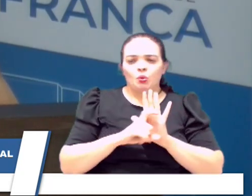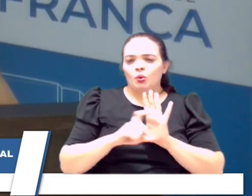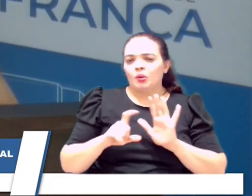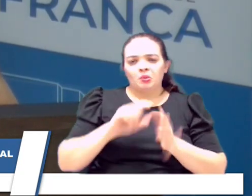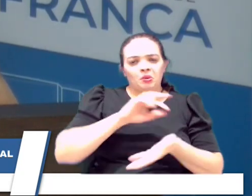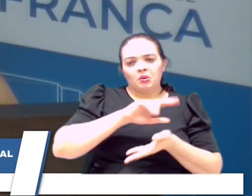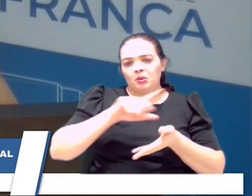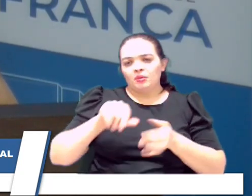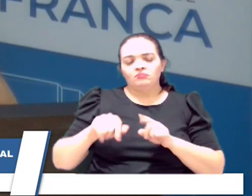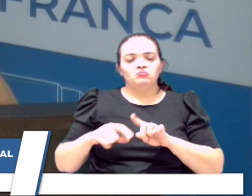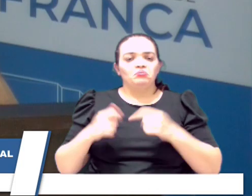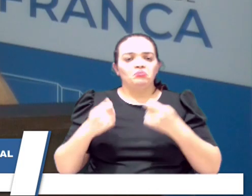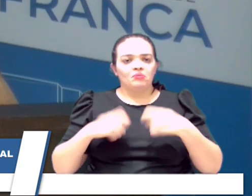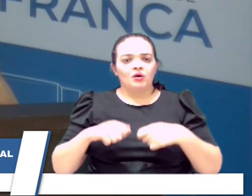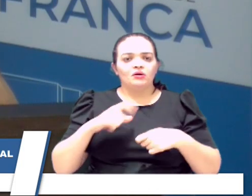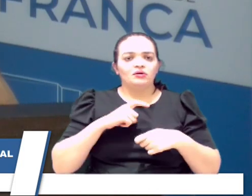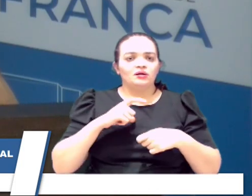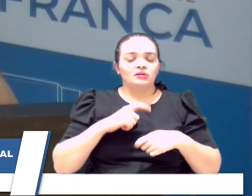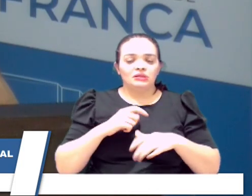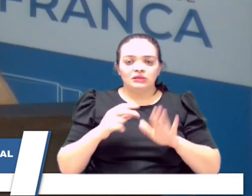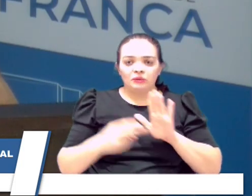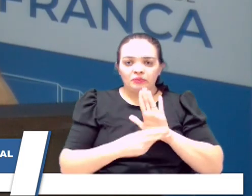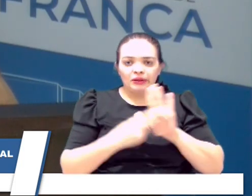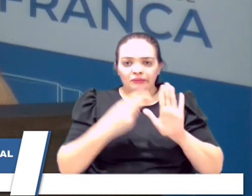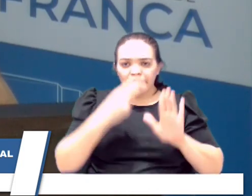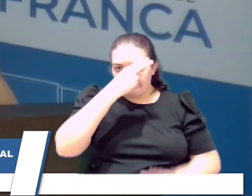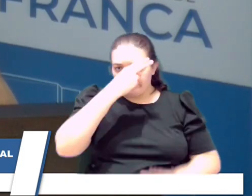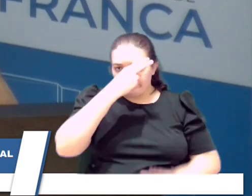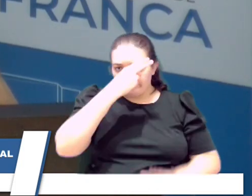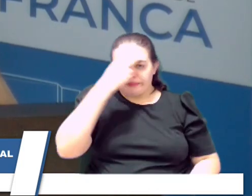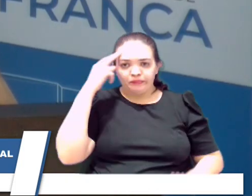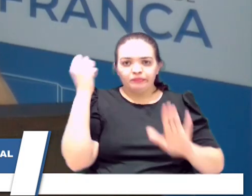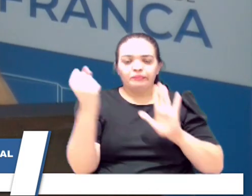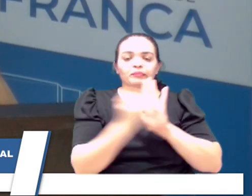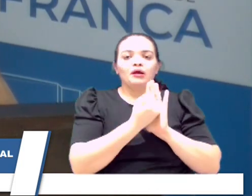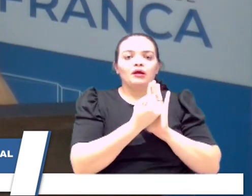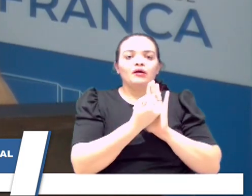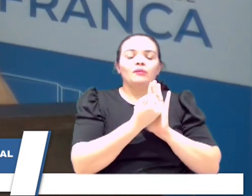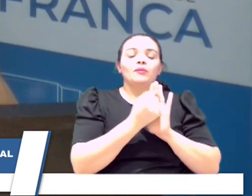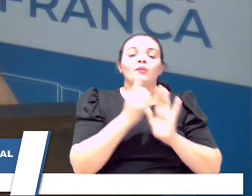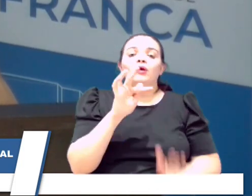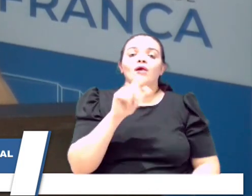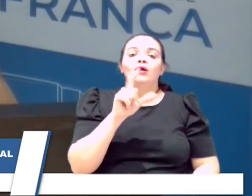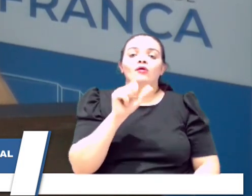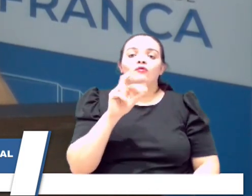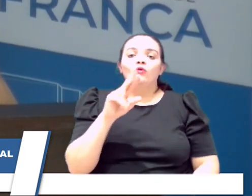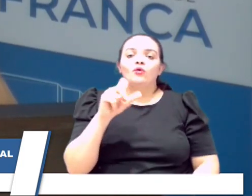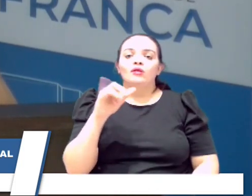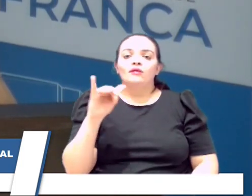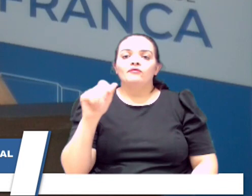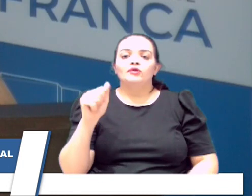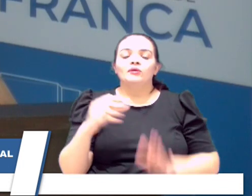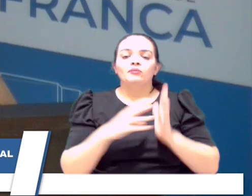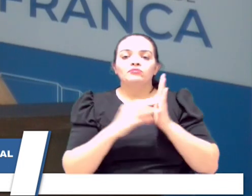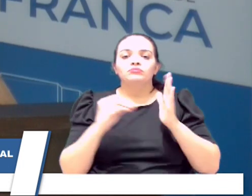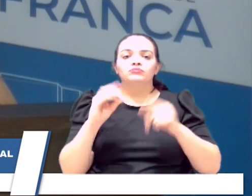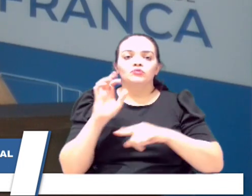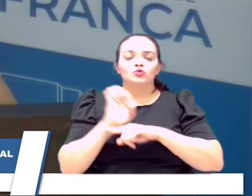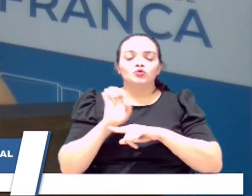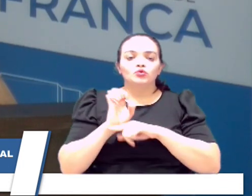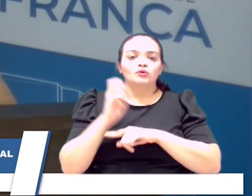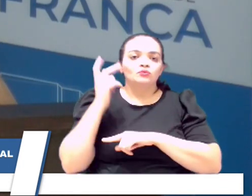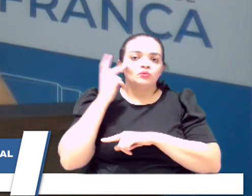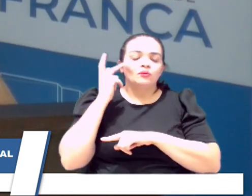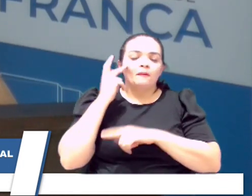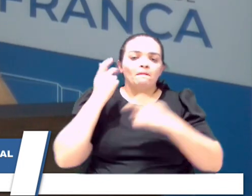que a gente ainda possa ter esse estigma. E, nesse momento, a Flor da Vida serve como modelo para o Estado de São Paulo para uma possível lei